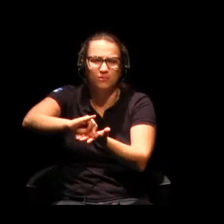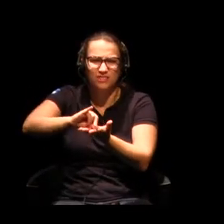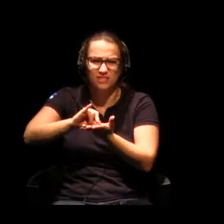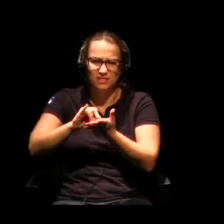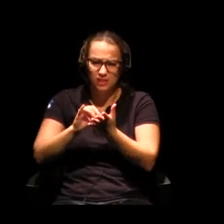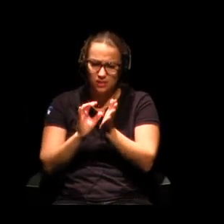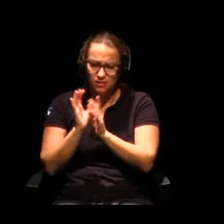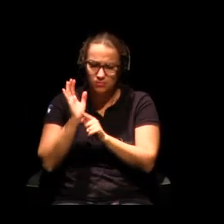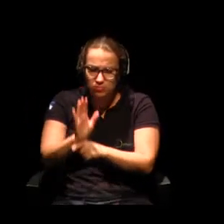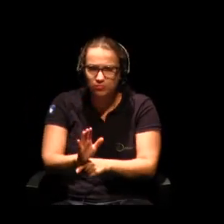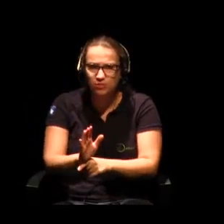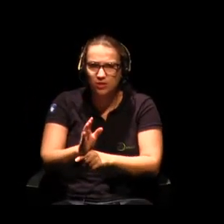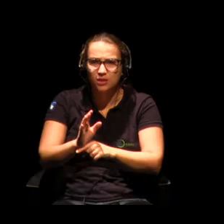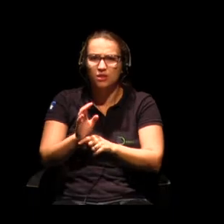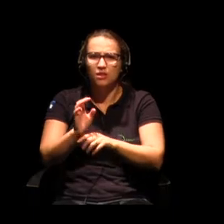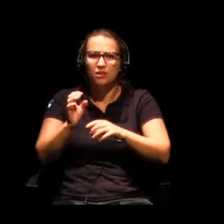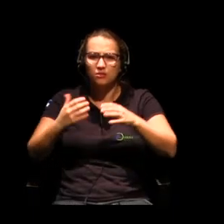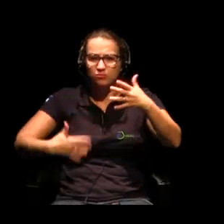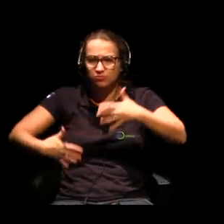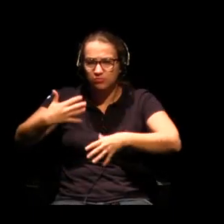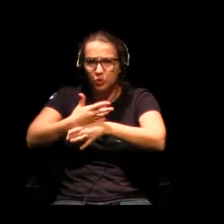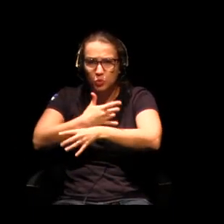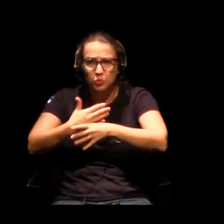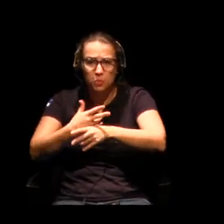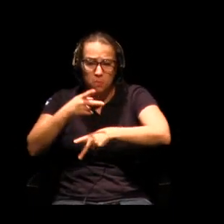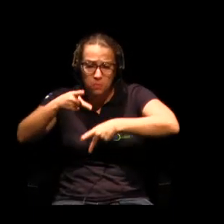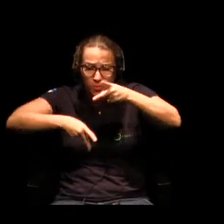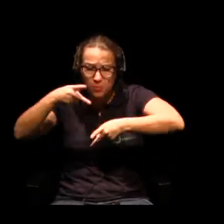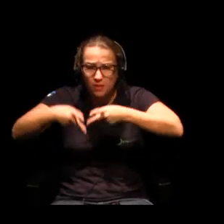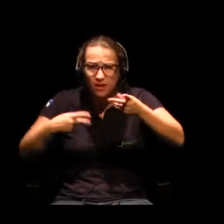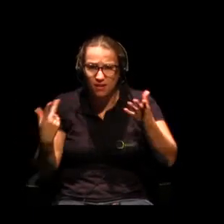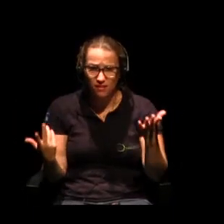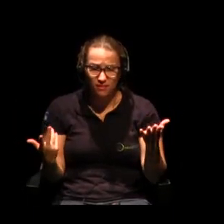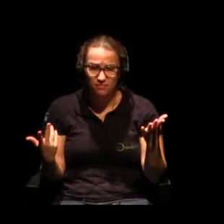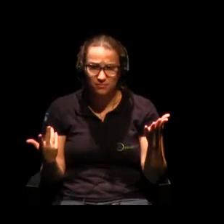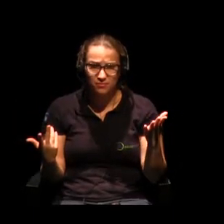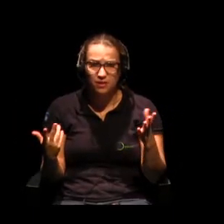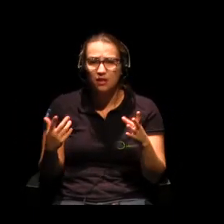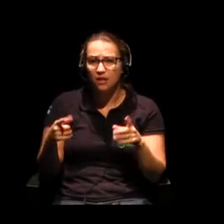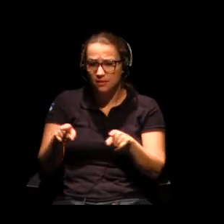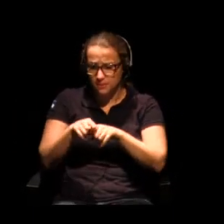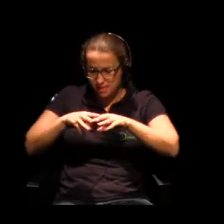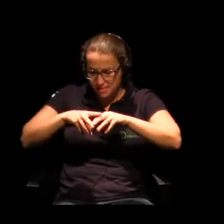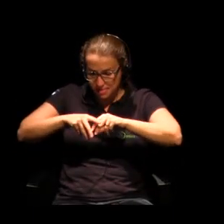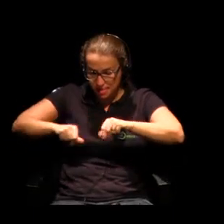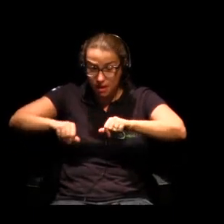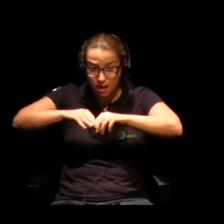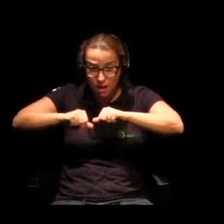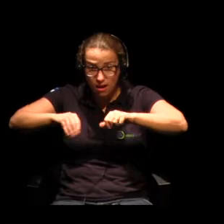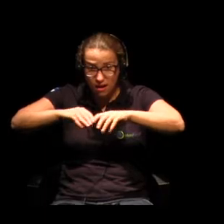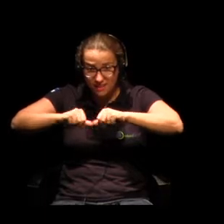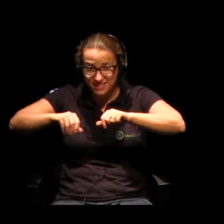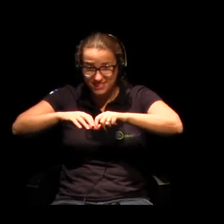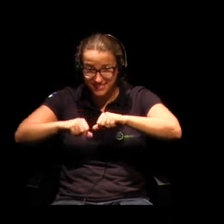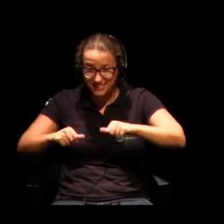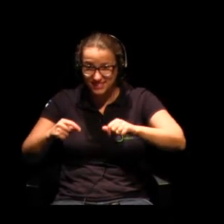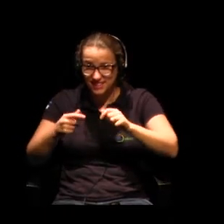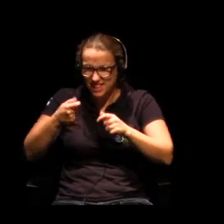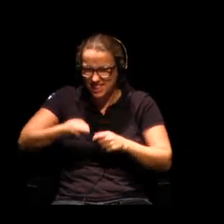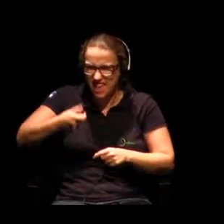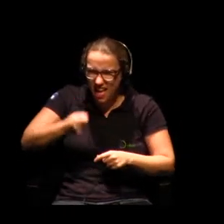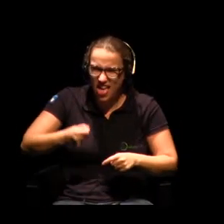em estruturas públicas. Então, tanto para terras públicas, eu estou pressionando,